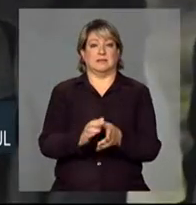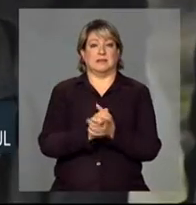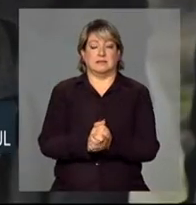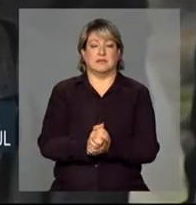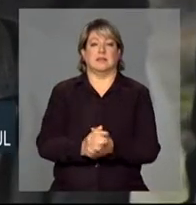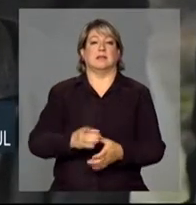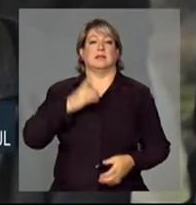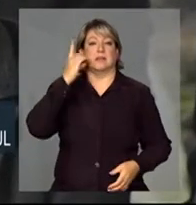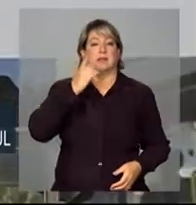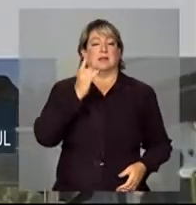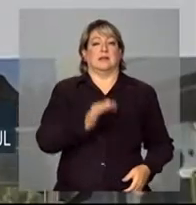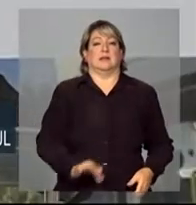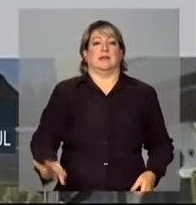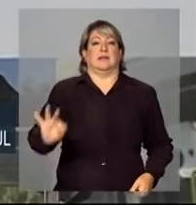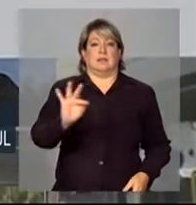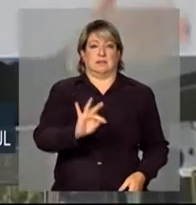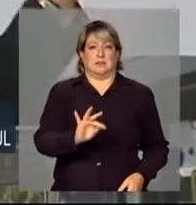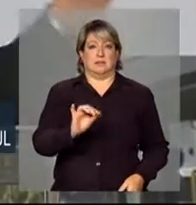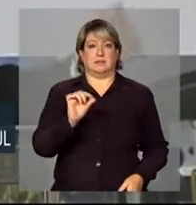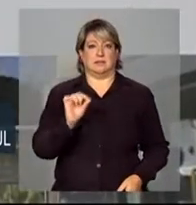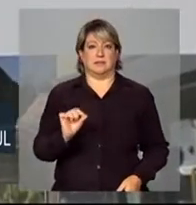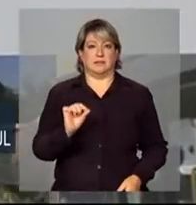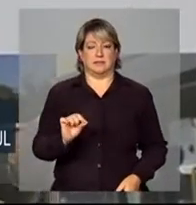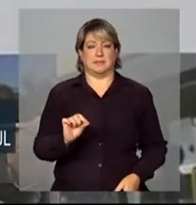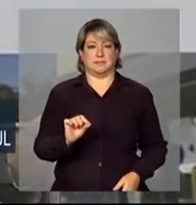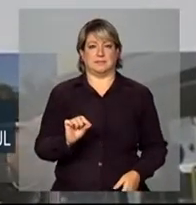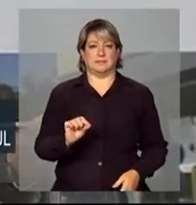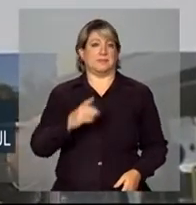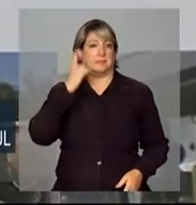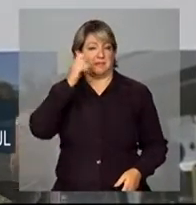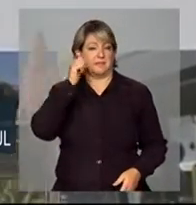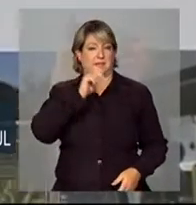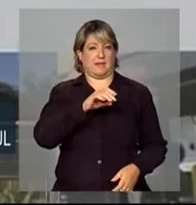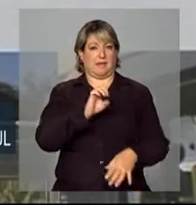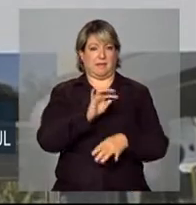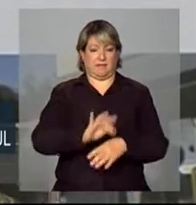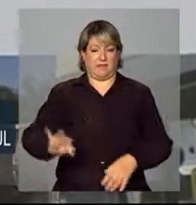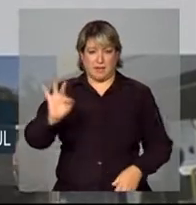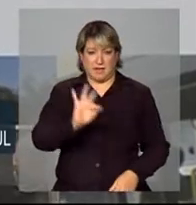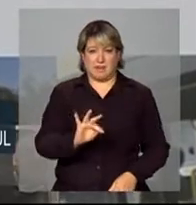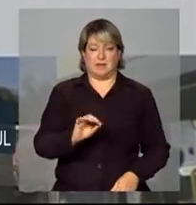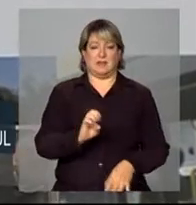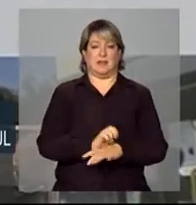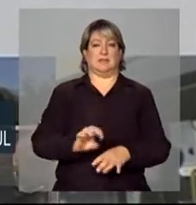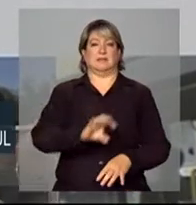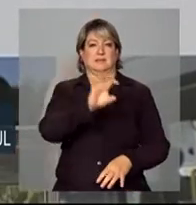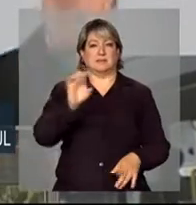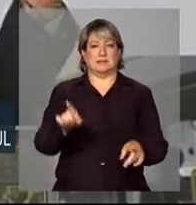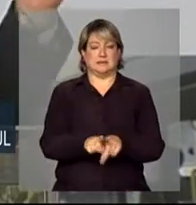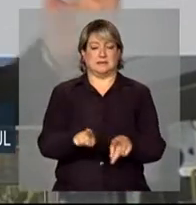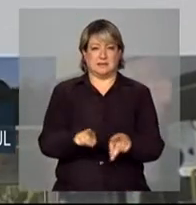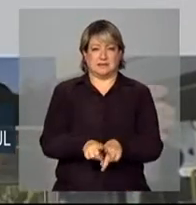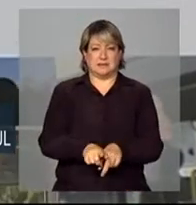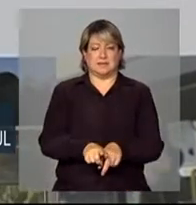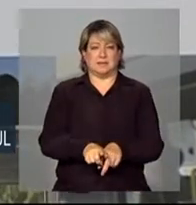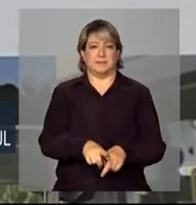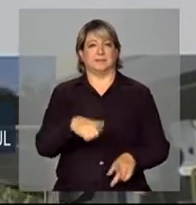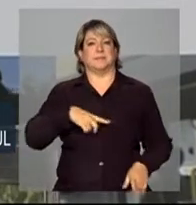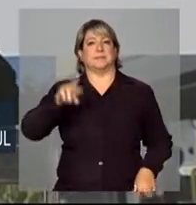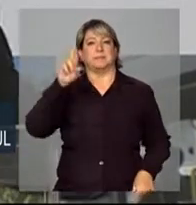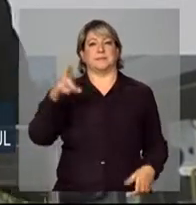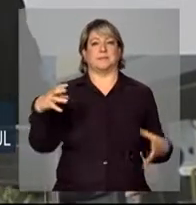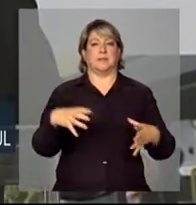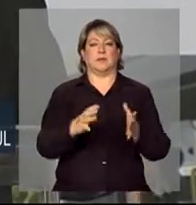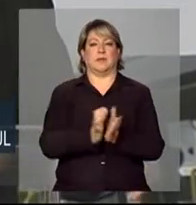federais, aos nossos, às nossas deputadas federais, deputados estaduais, aos representantes dos